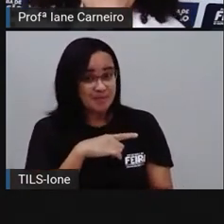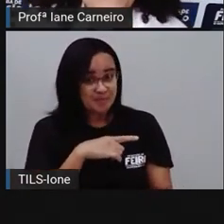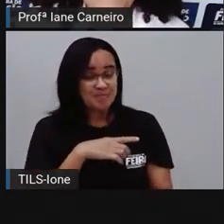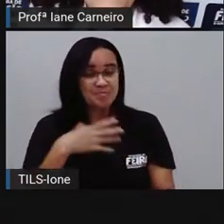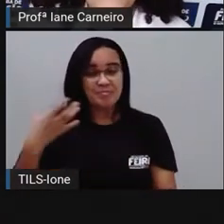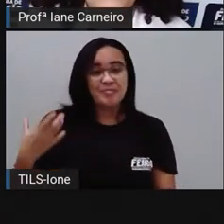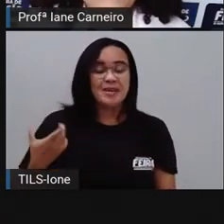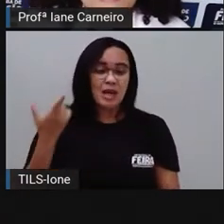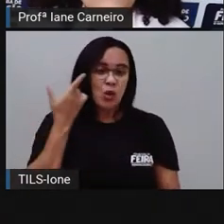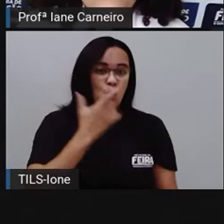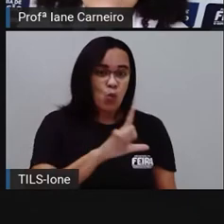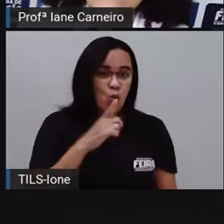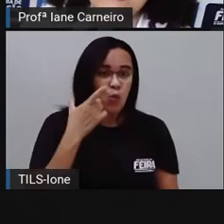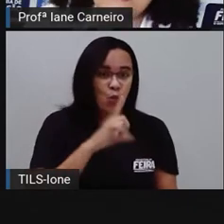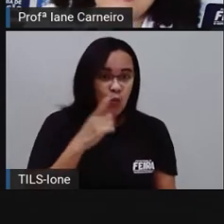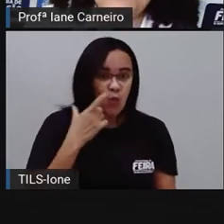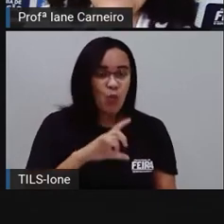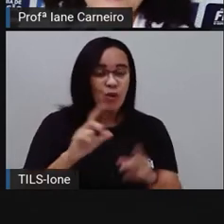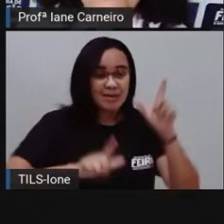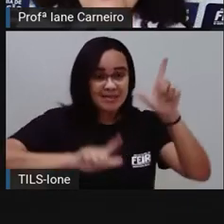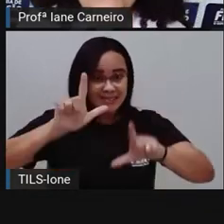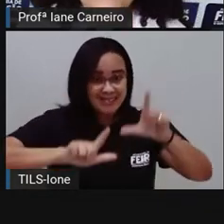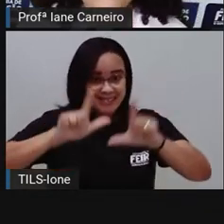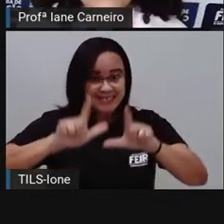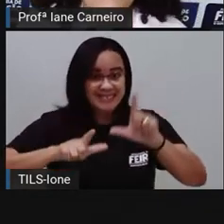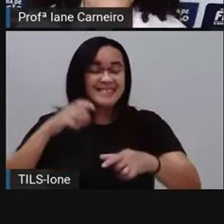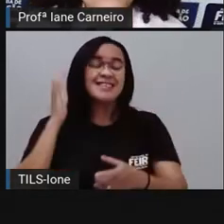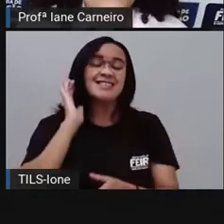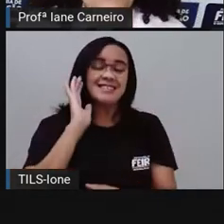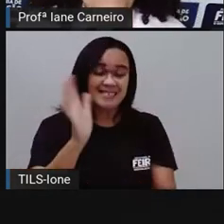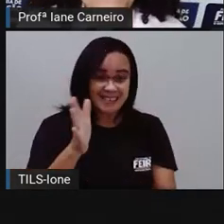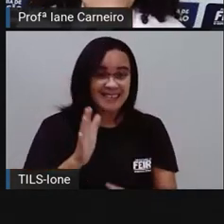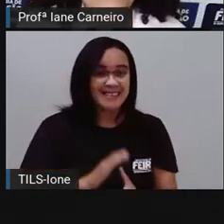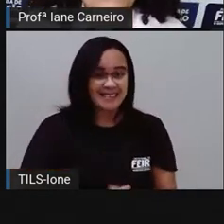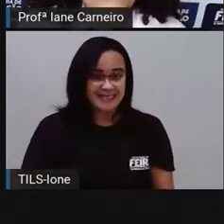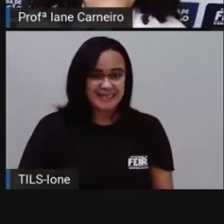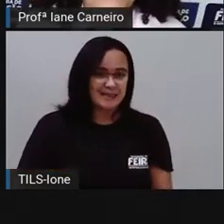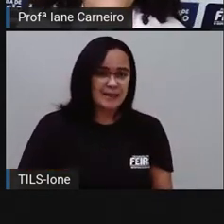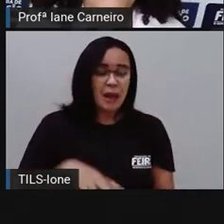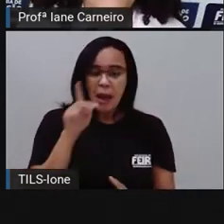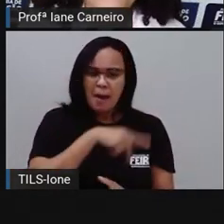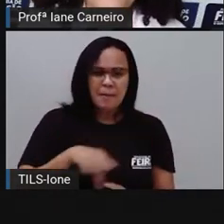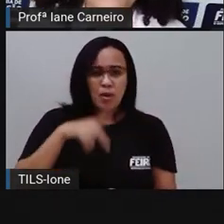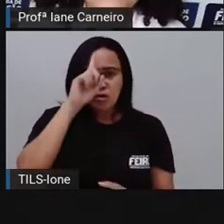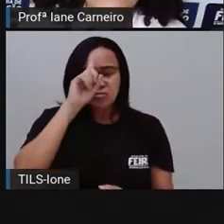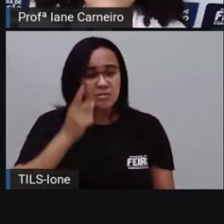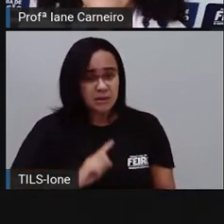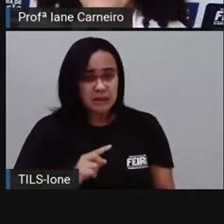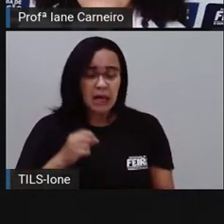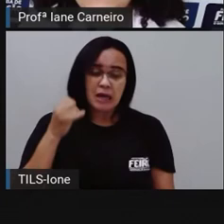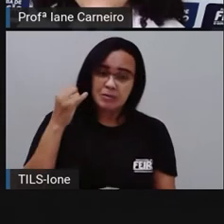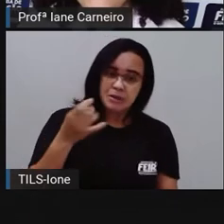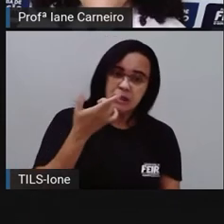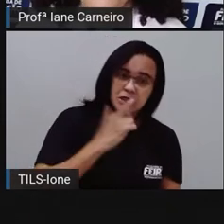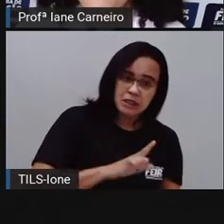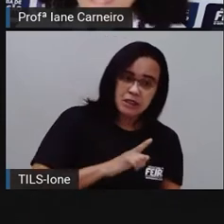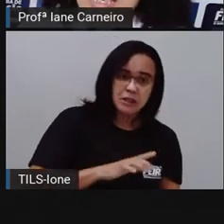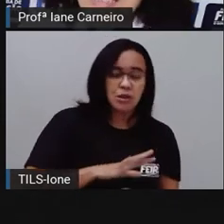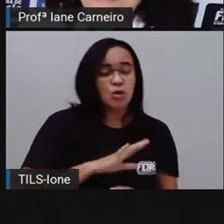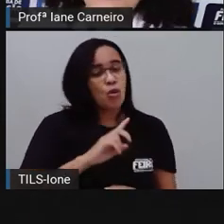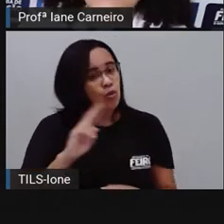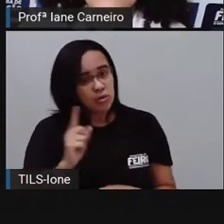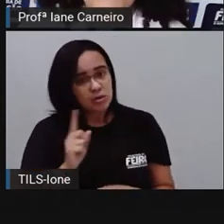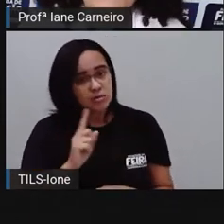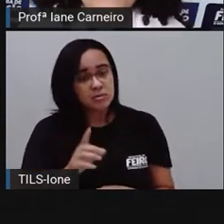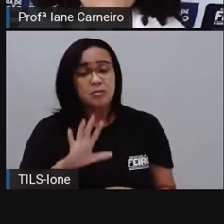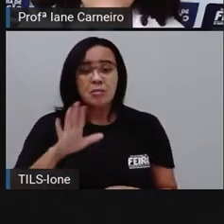pesquisou, mas eu fiquei na dúvida se ela ganhou ou não. A prof não acompanha muito, né, o The Voice, mas ela tem uma voz assim,